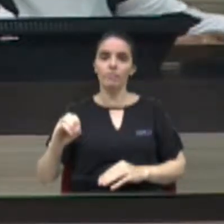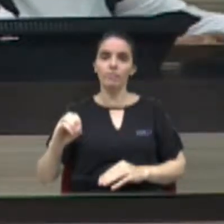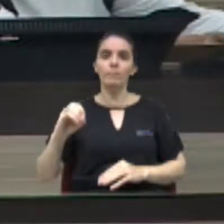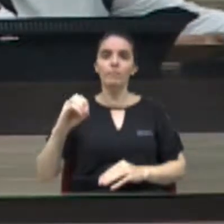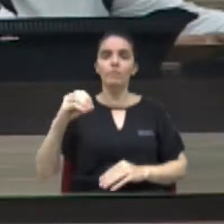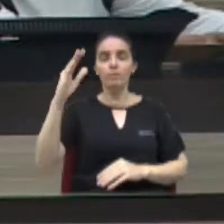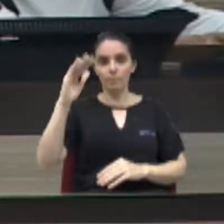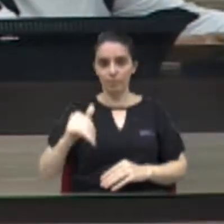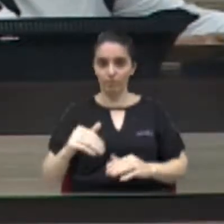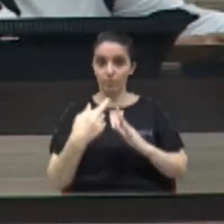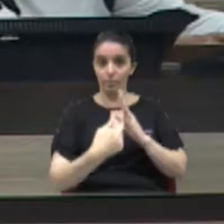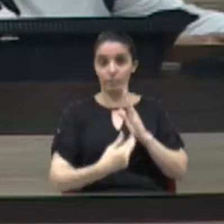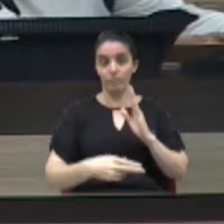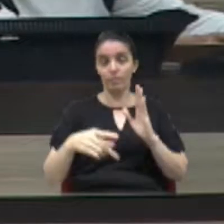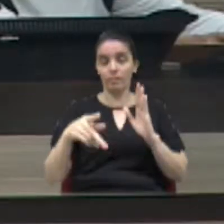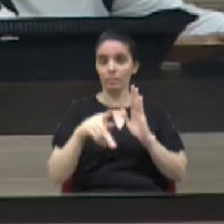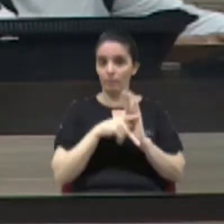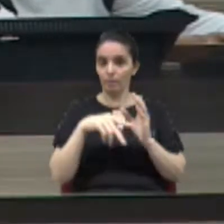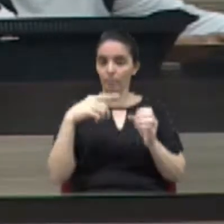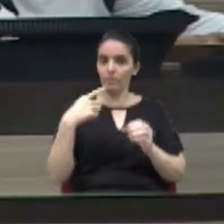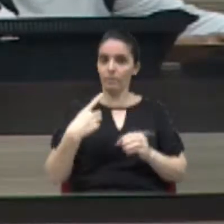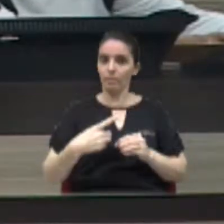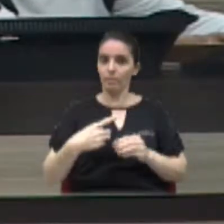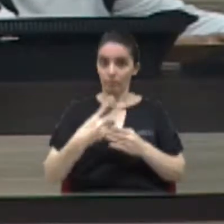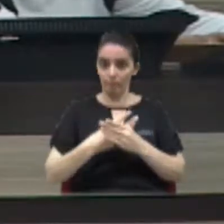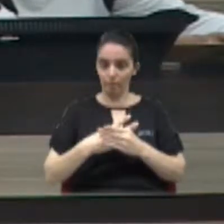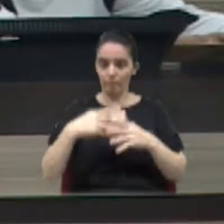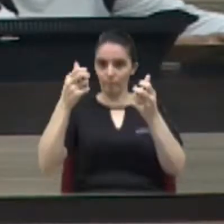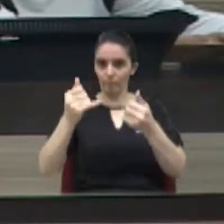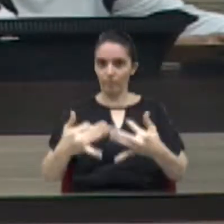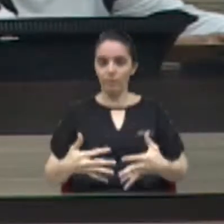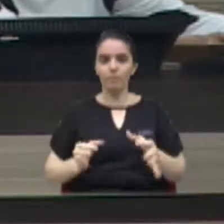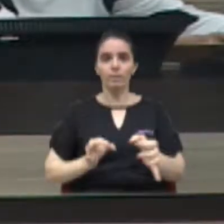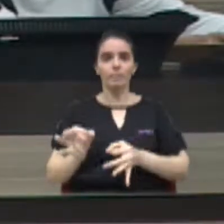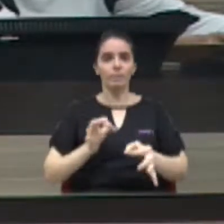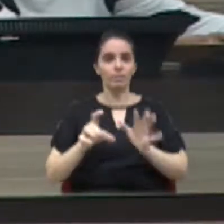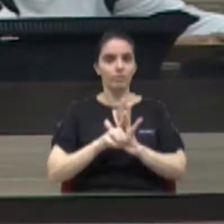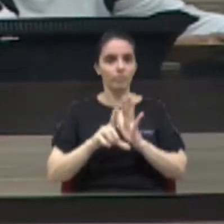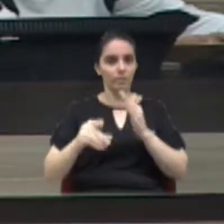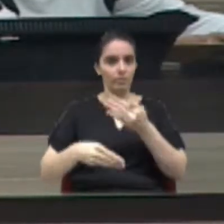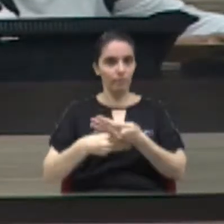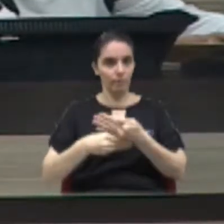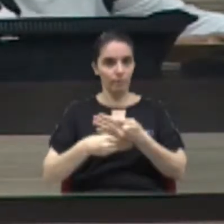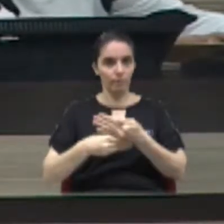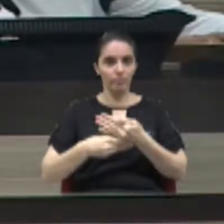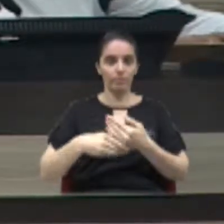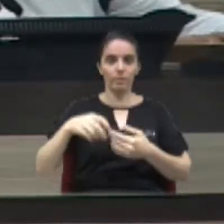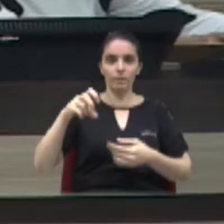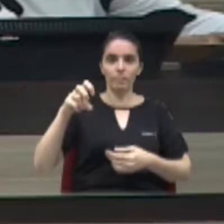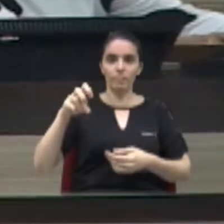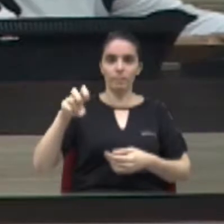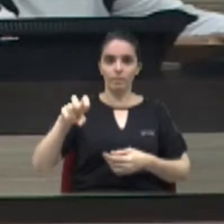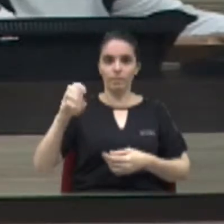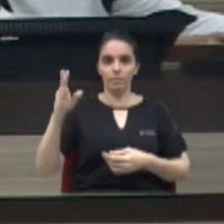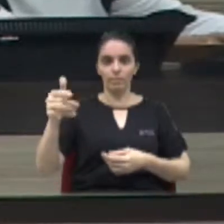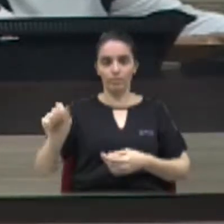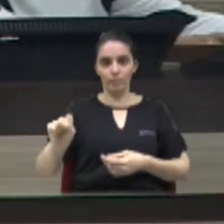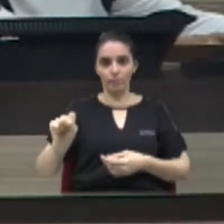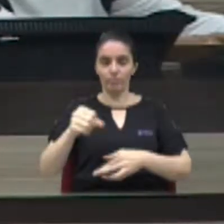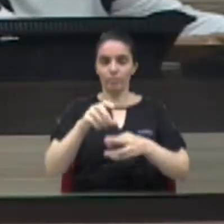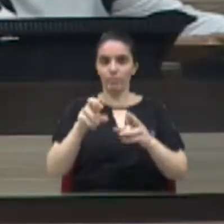do Regimento Interno da Câmara Municipal de Limeira. Justificativa. O projeto de lei complementar número 518, de autoria